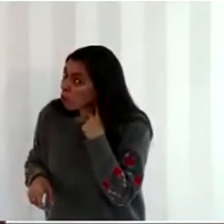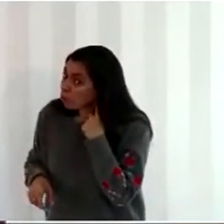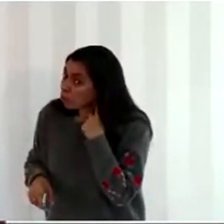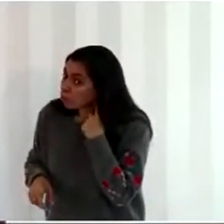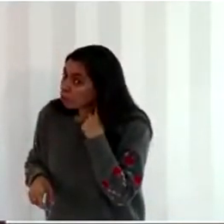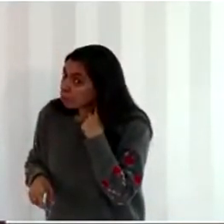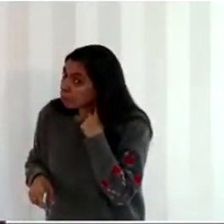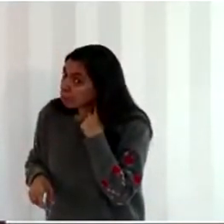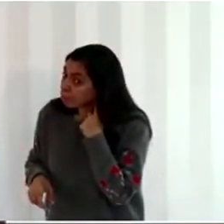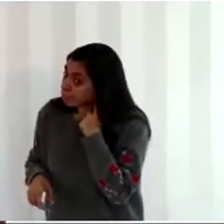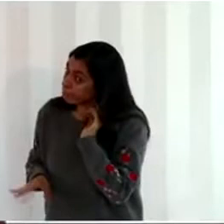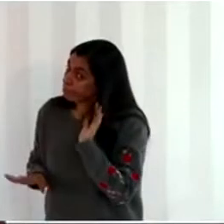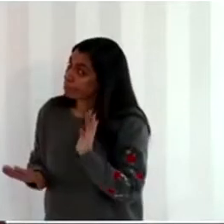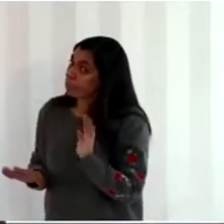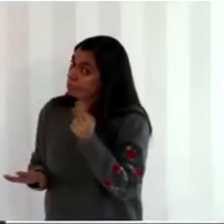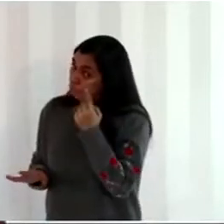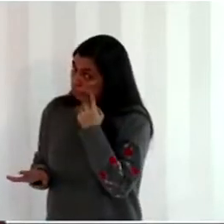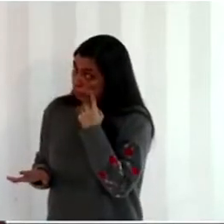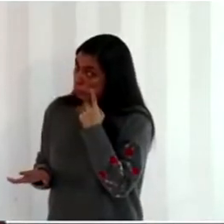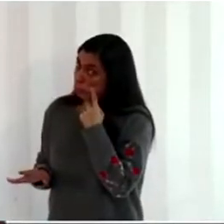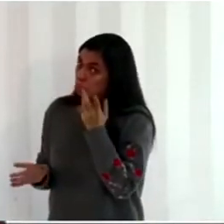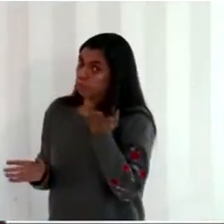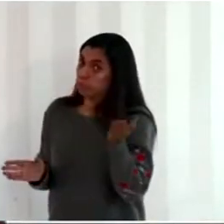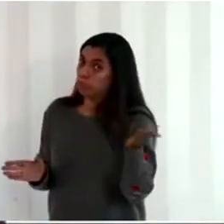dos pastores infiéis de Israel.